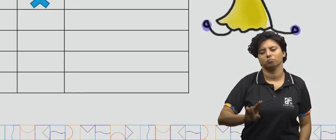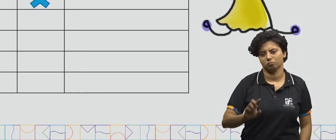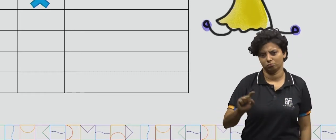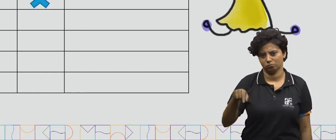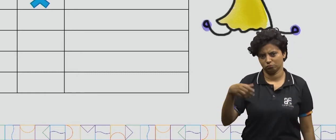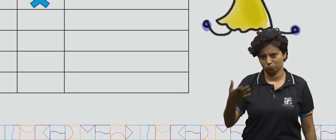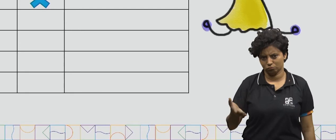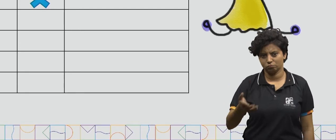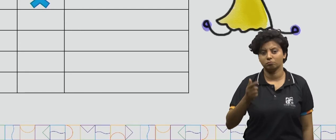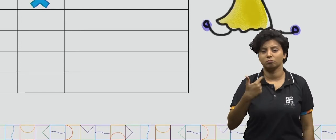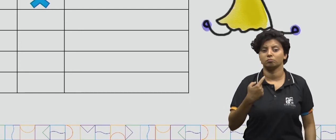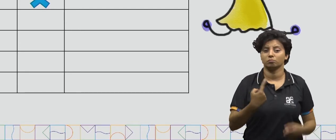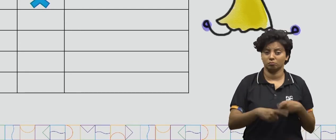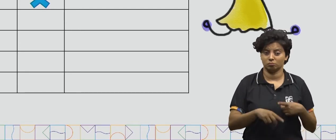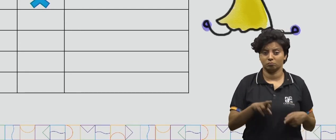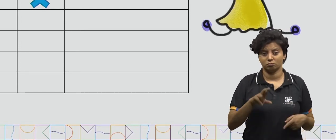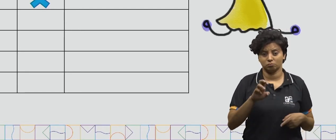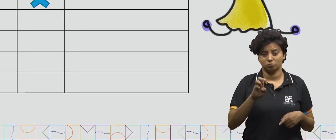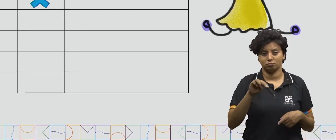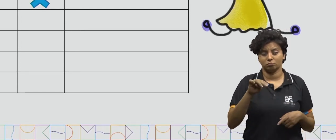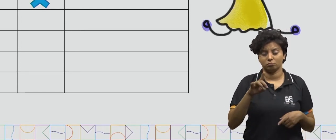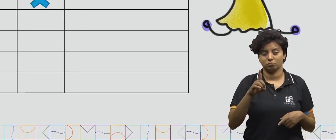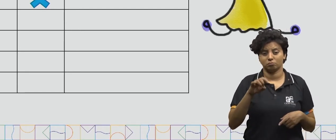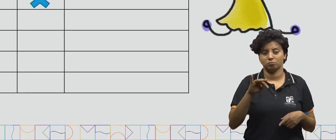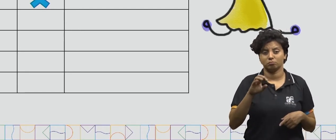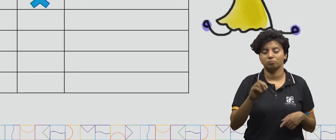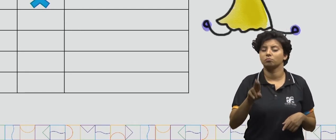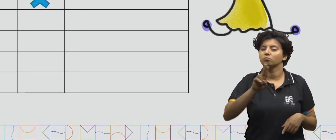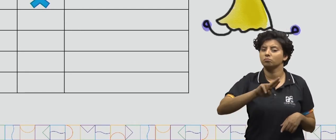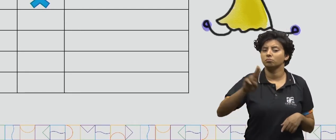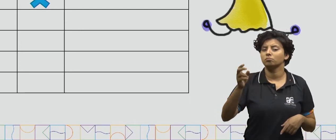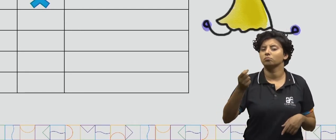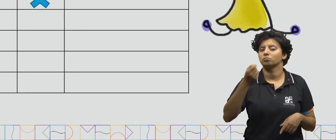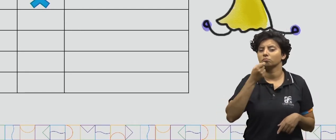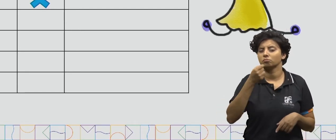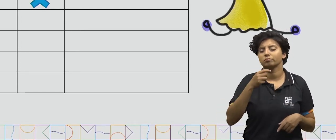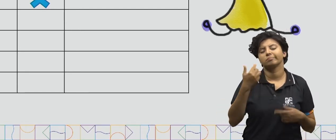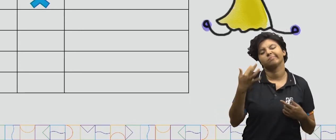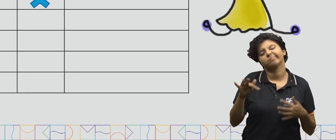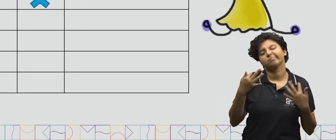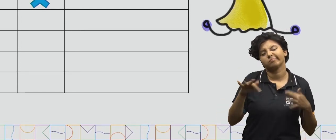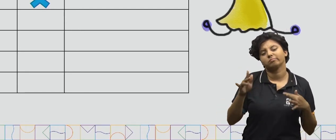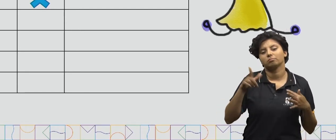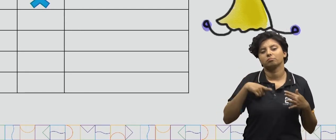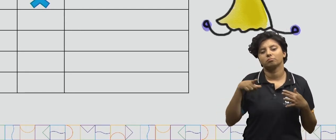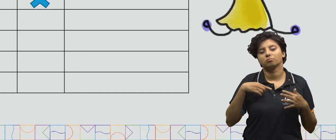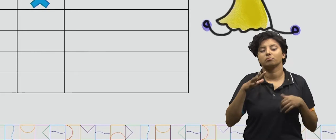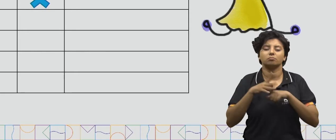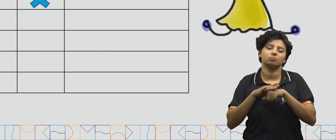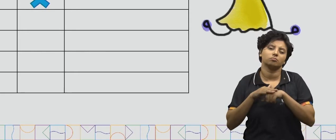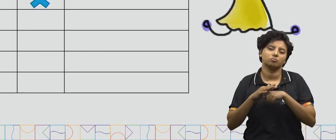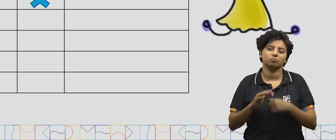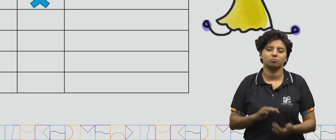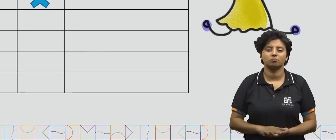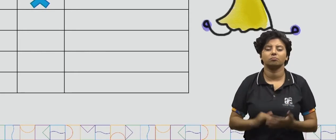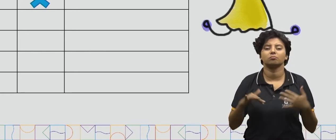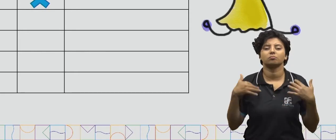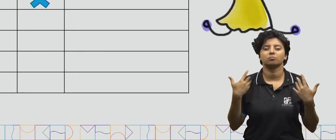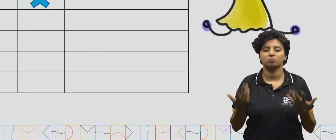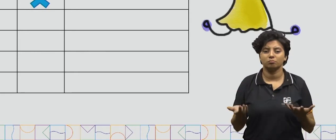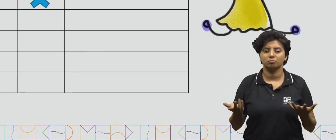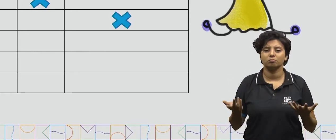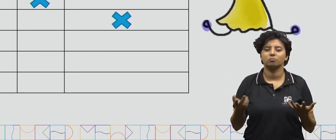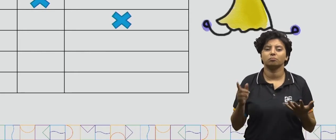a algo, pois remédio é o nome dado à substância utilizada para combater alguma dor ou doença.